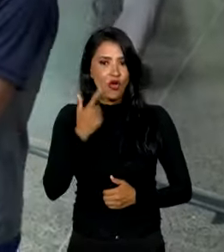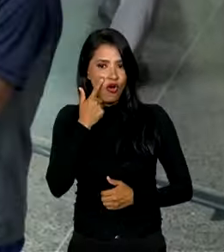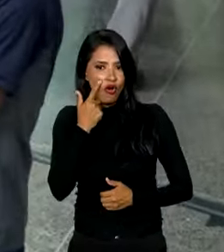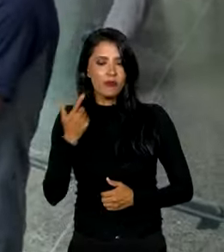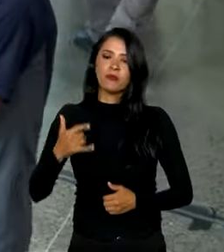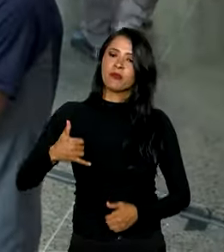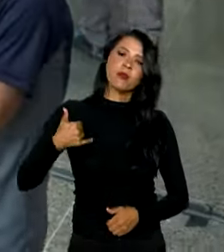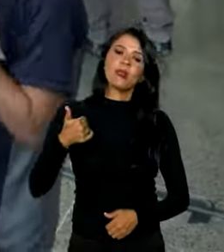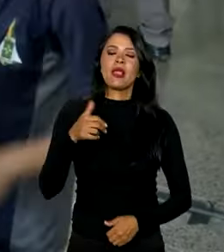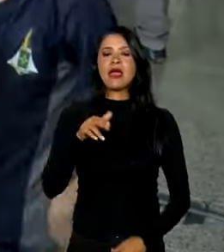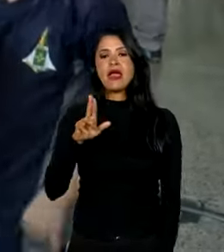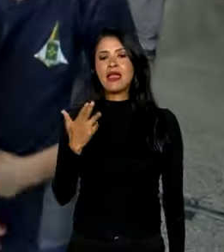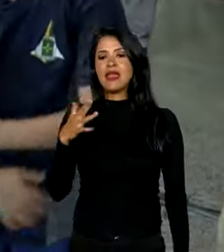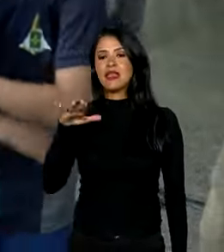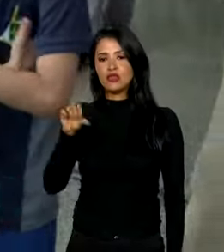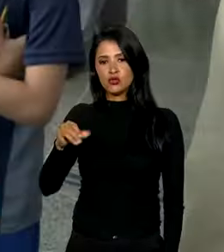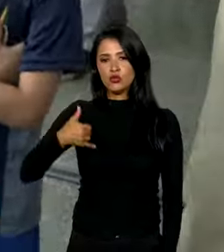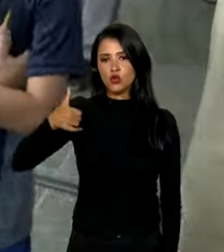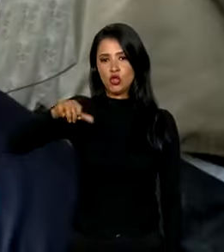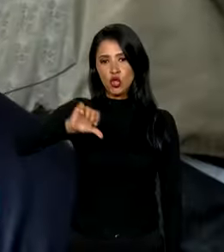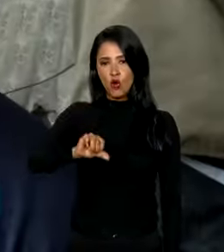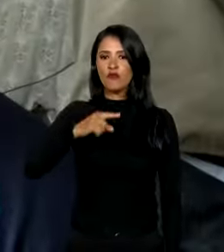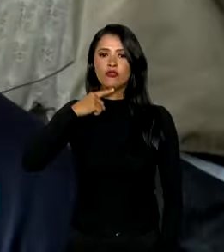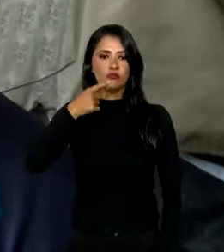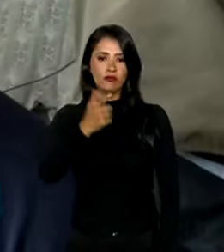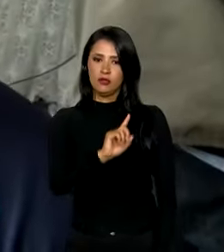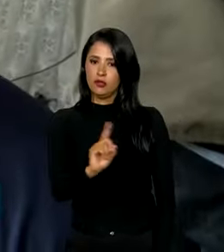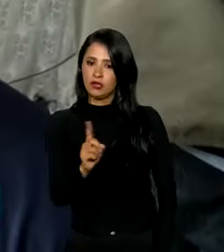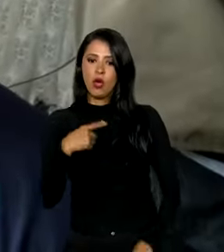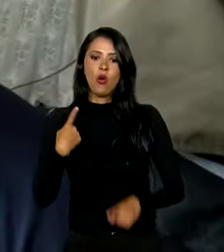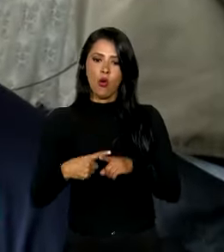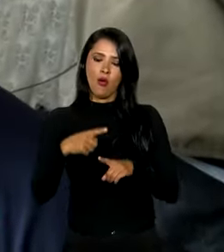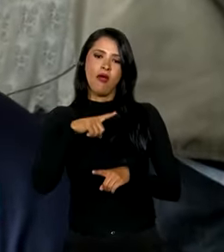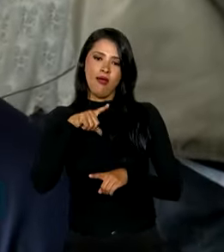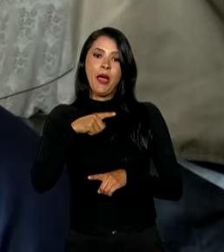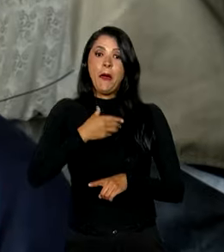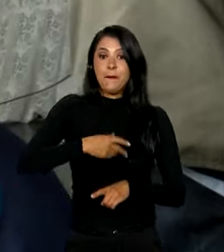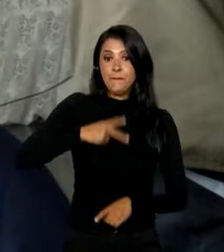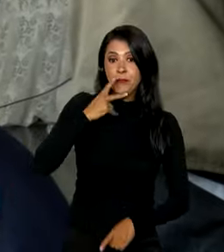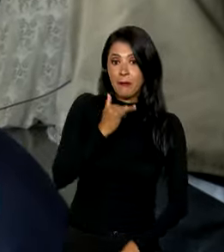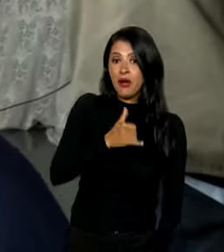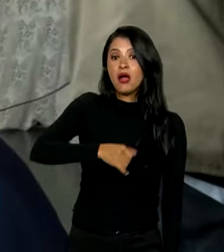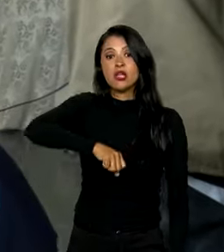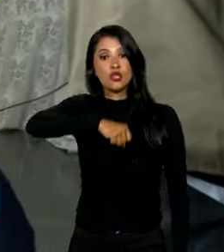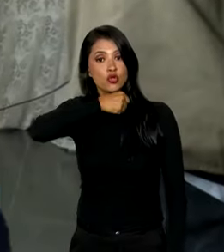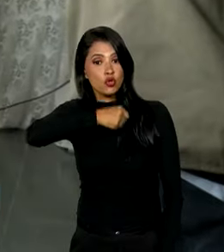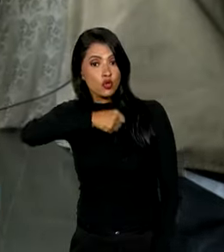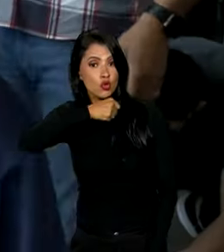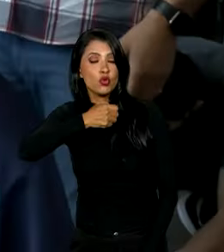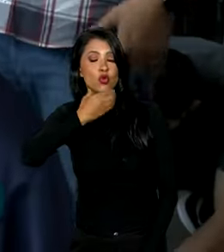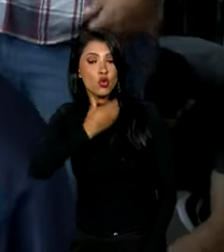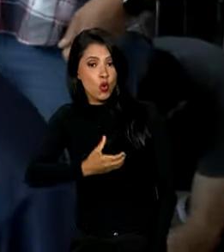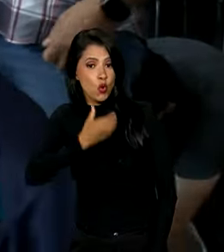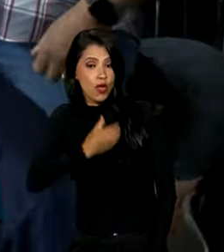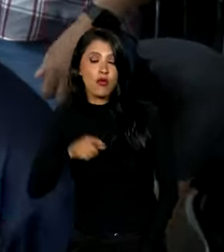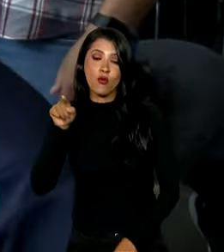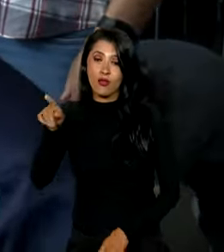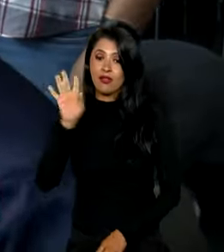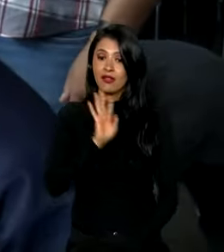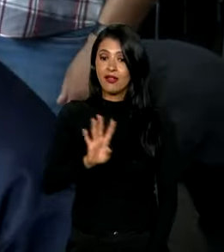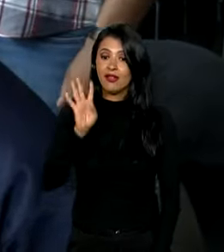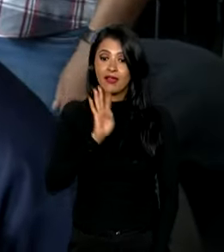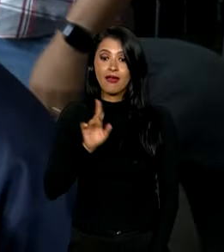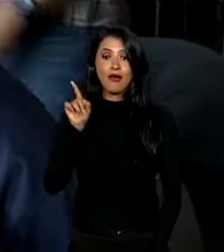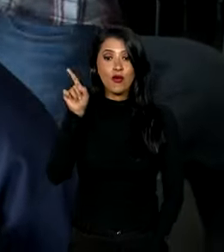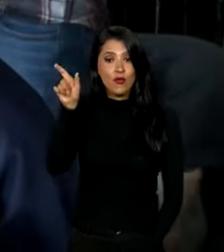de 9 anos, não tem a menor dúvida. Além de existir, Papai Noel é um cara muito legal. O Papai Noel, pra